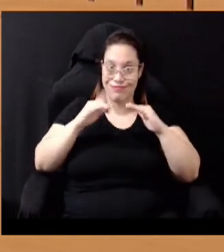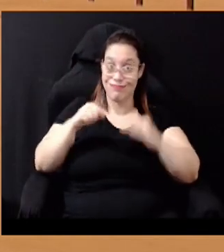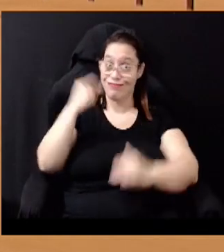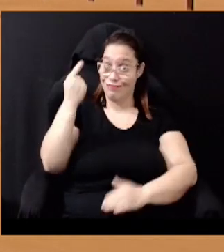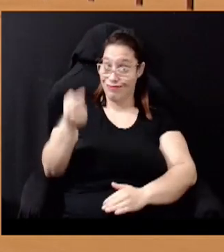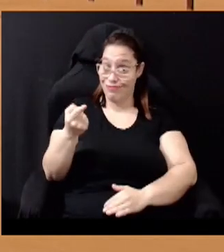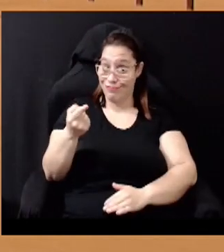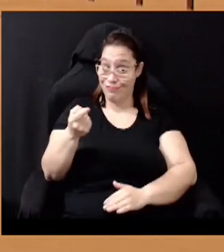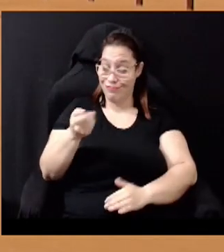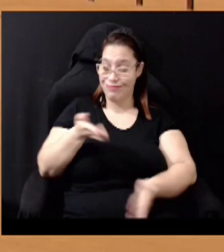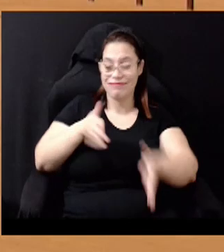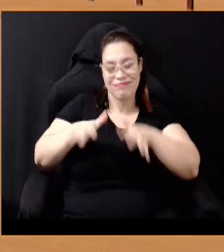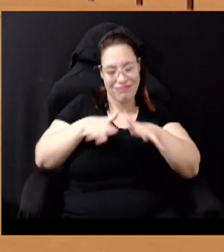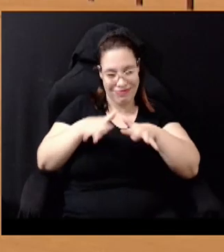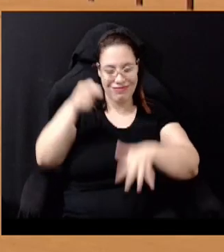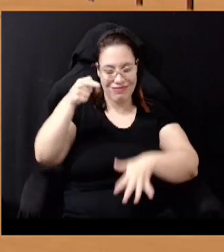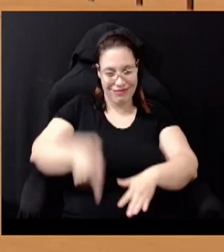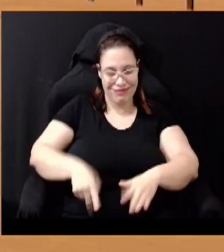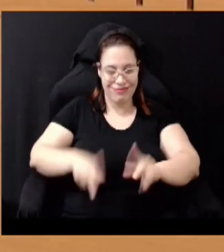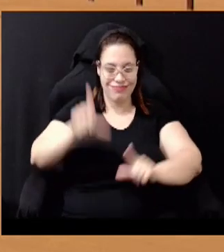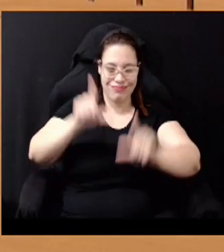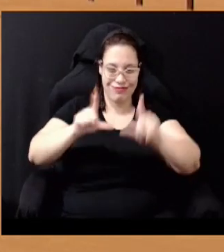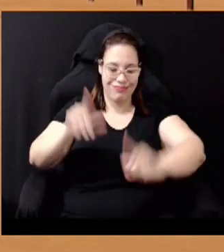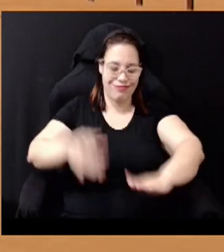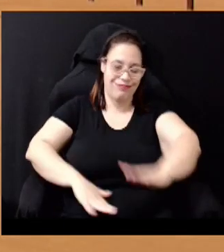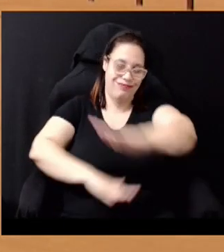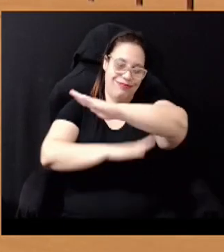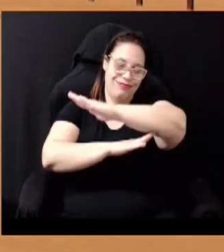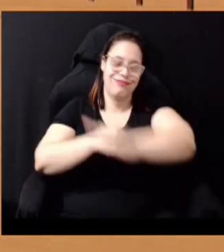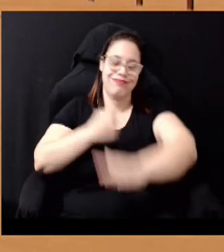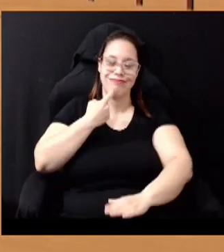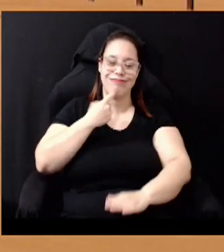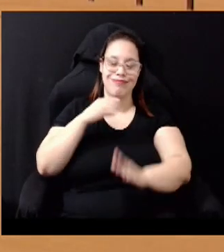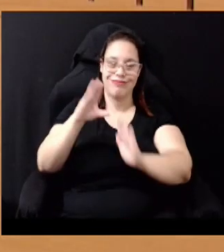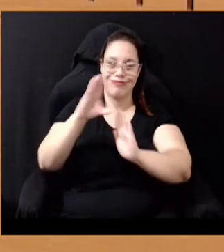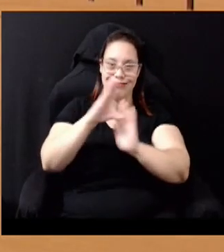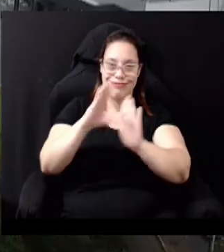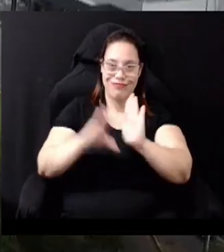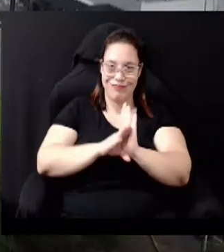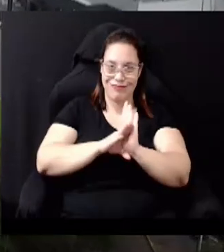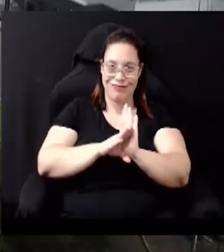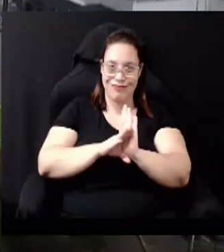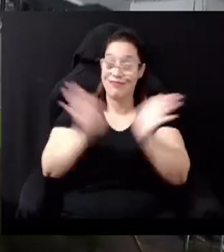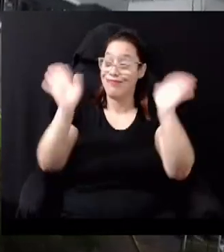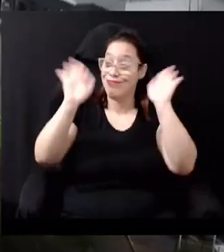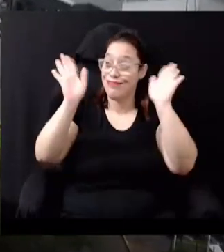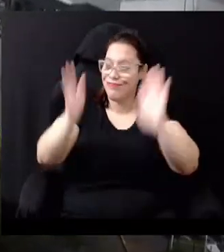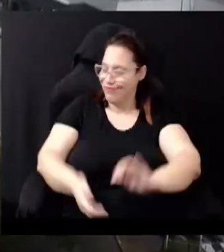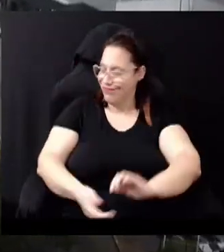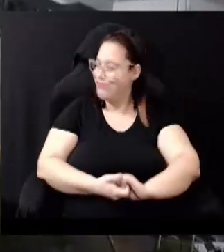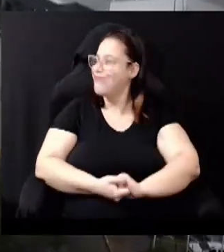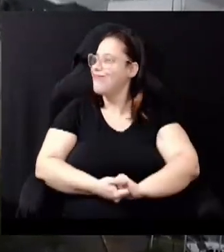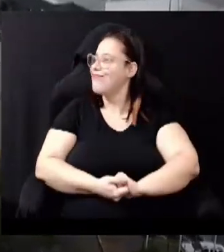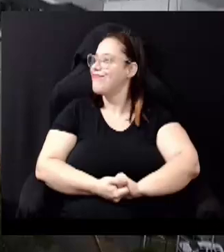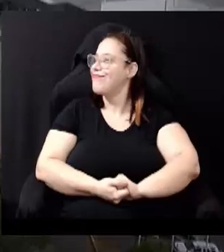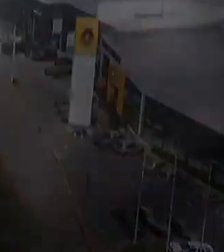qualquer momento aqui na programação da TV Câmara Campinas.